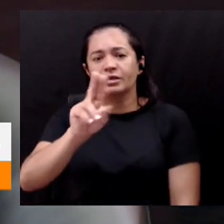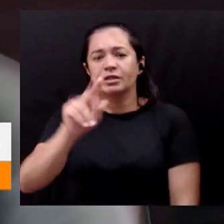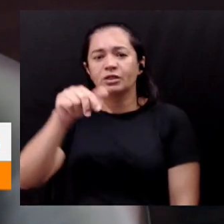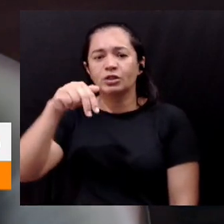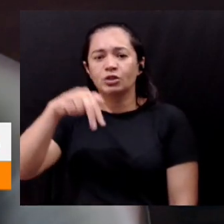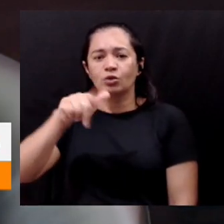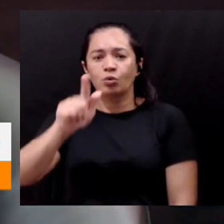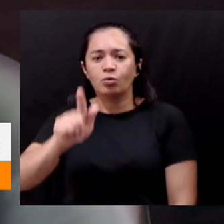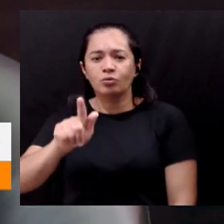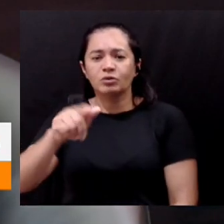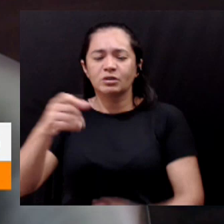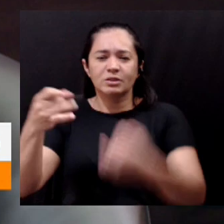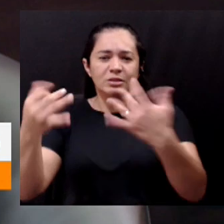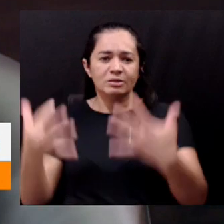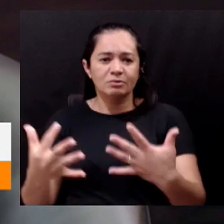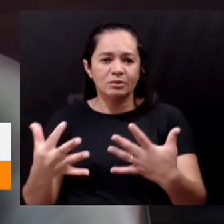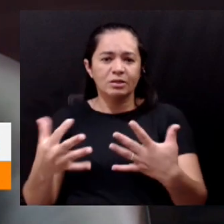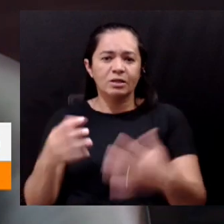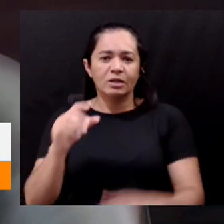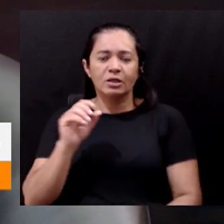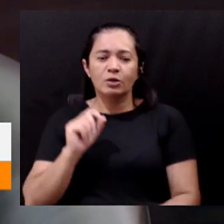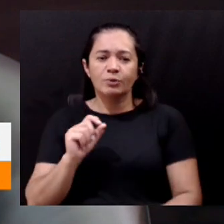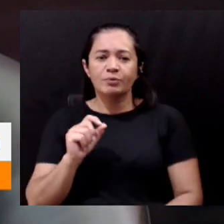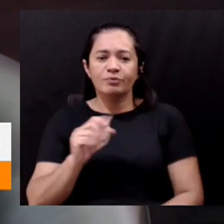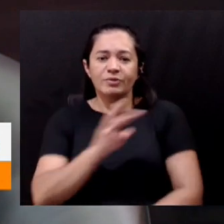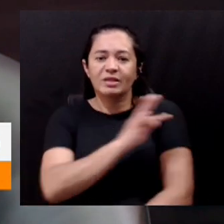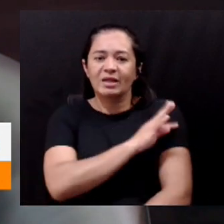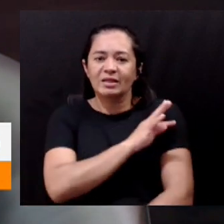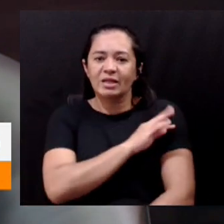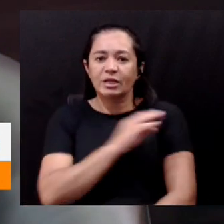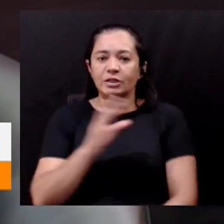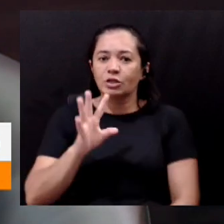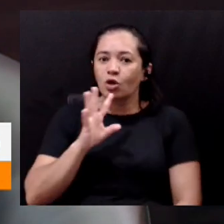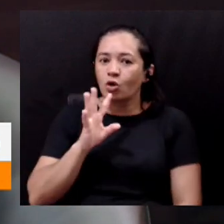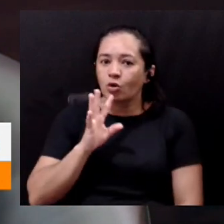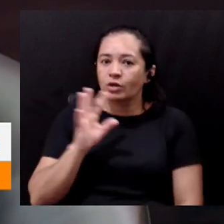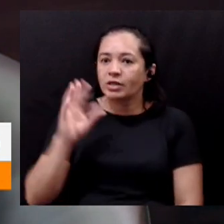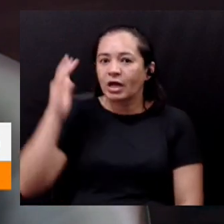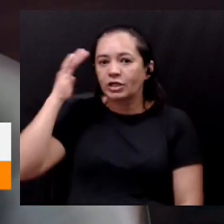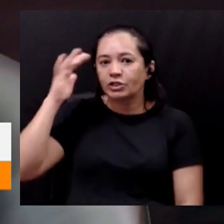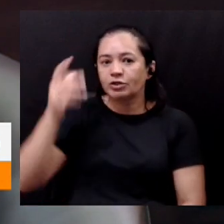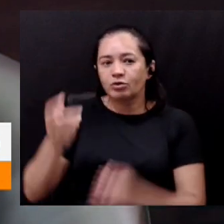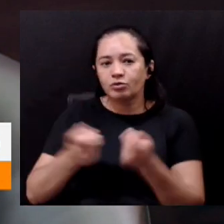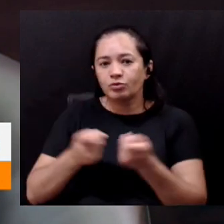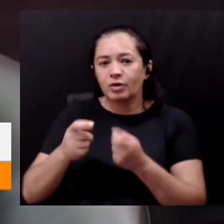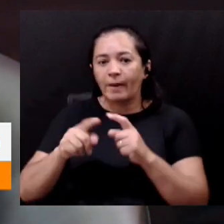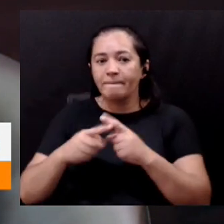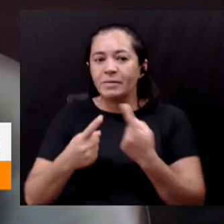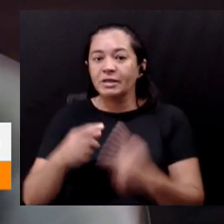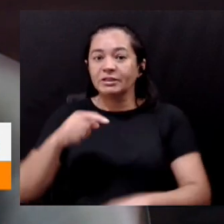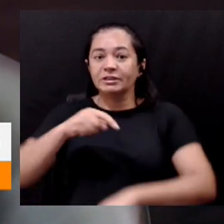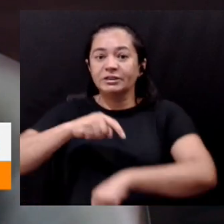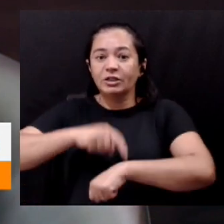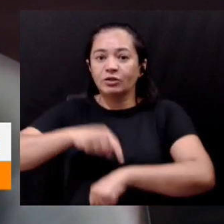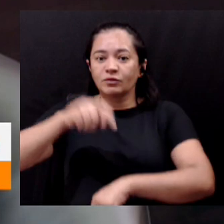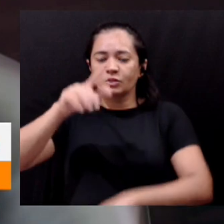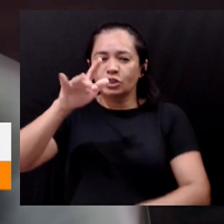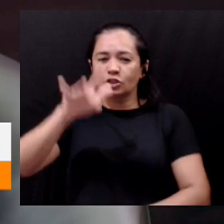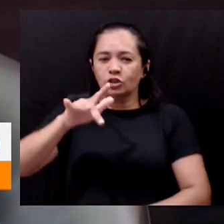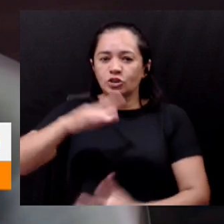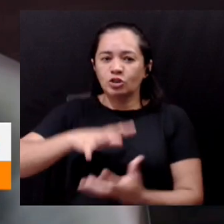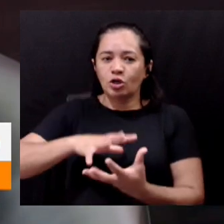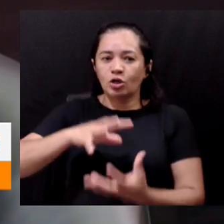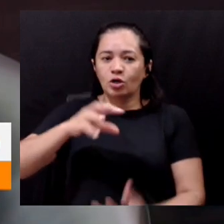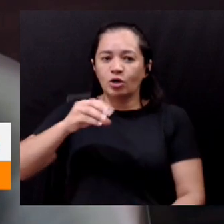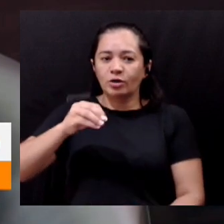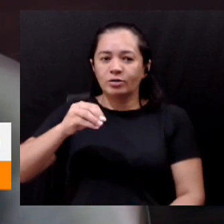"Conheça todas as técnicas, domine todas as teorias, mas ao tocar uma alma humana, seja apenas outra alma humana", né.